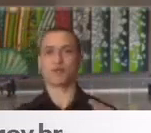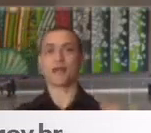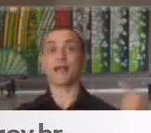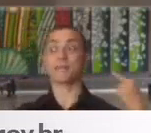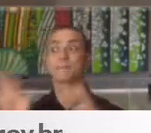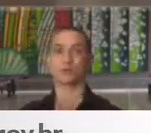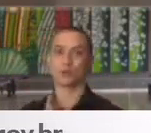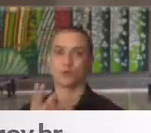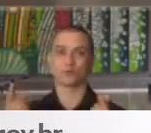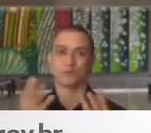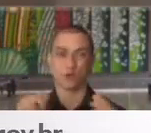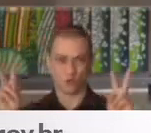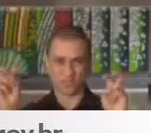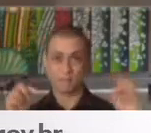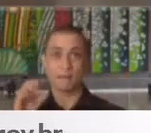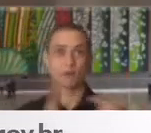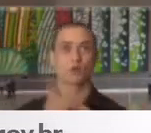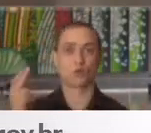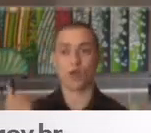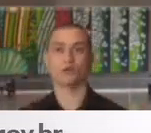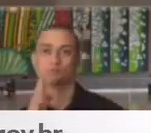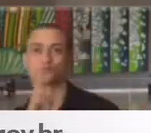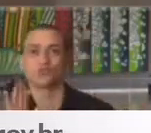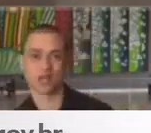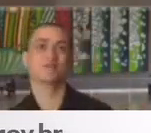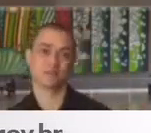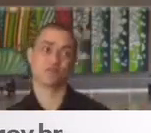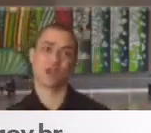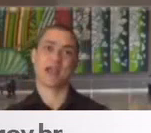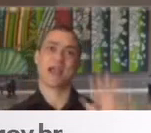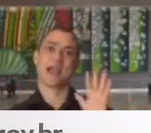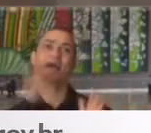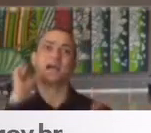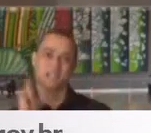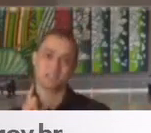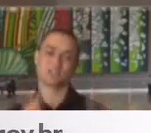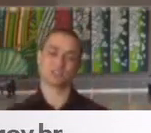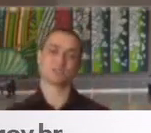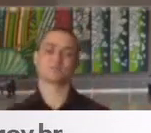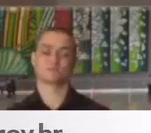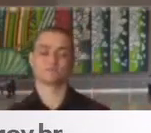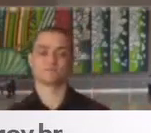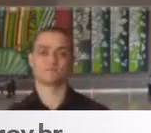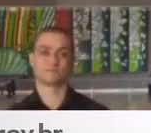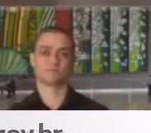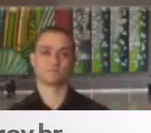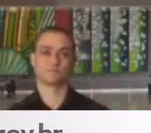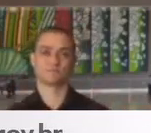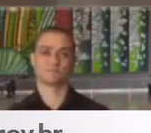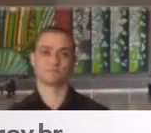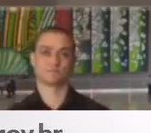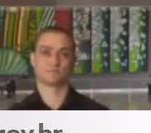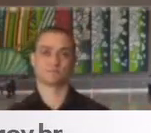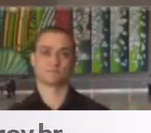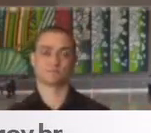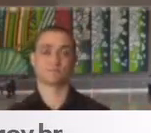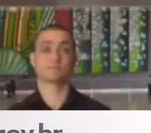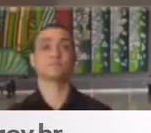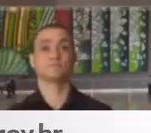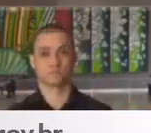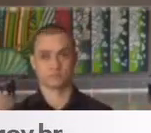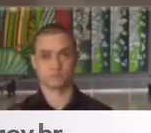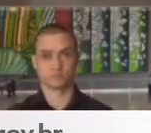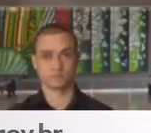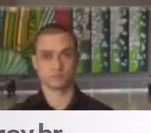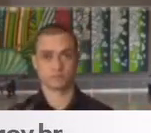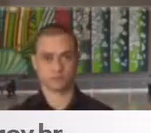qualidade, pelos termos da pergunta, que ela só poderia ter sido feita antes de iniciarmos aqui a nossa coletiva. Por favor. Acordado com a